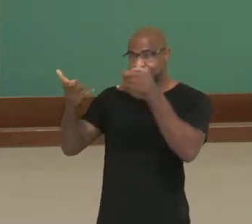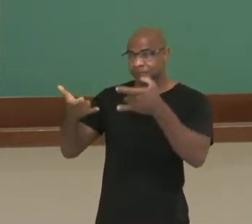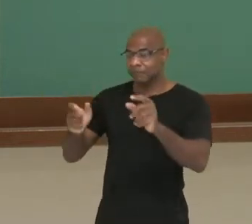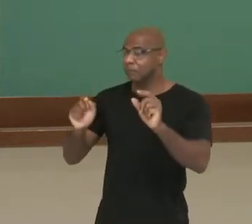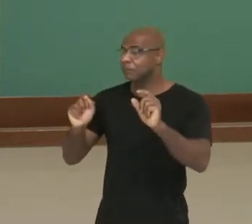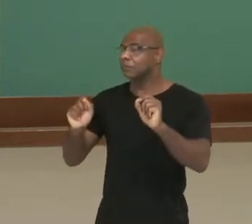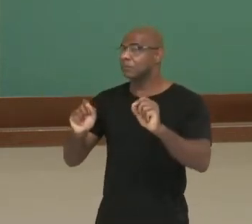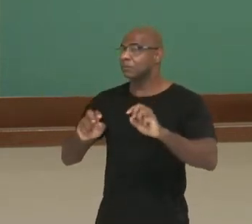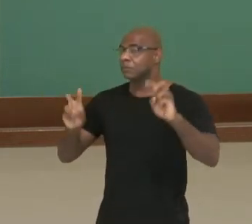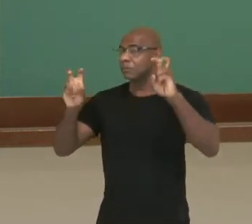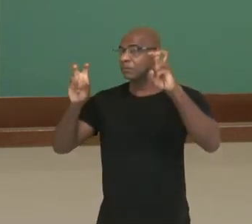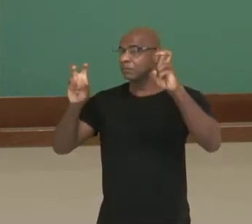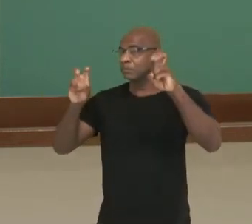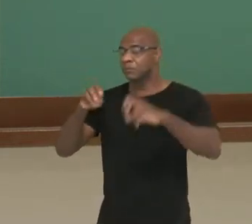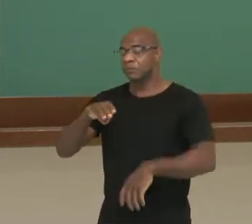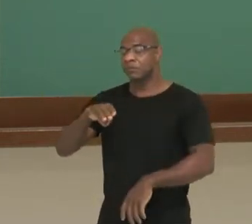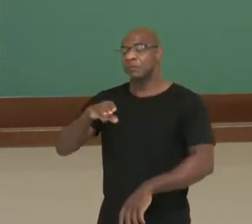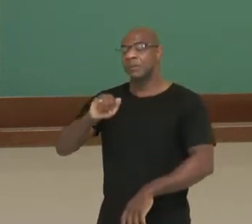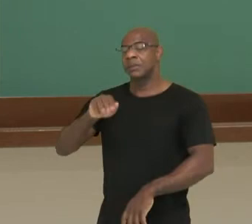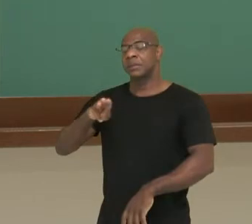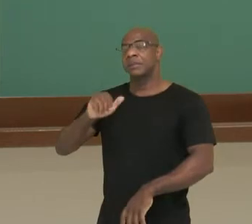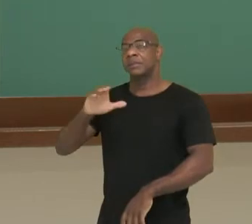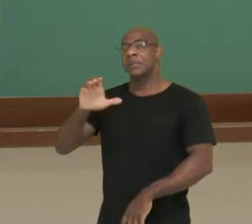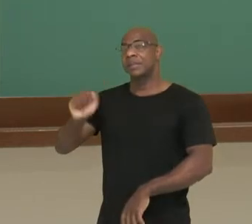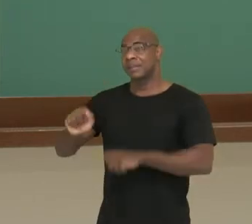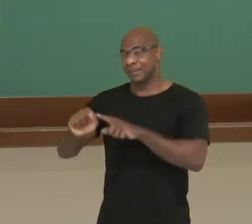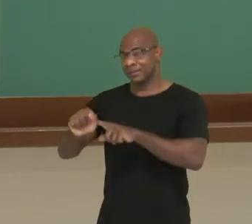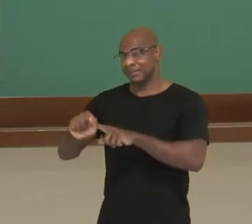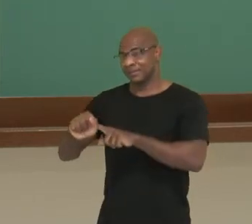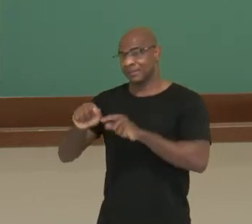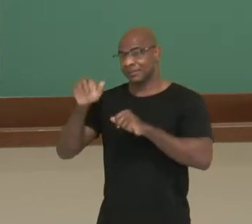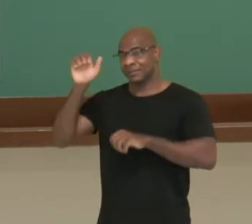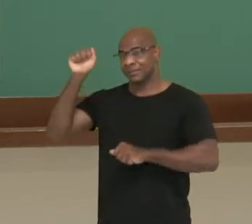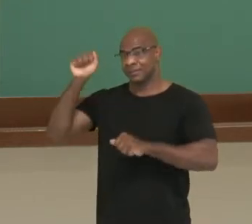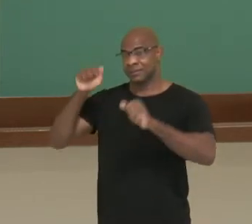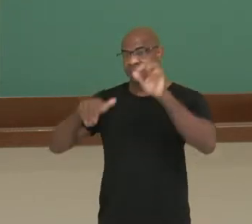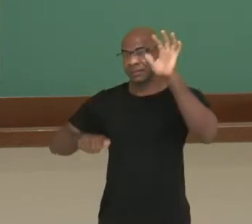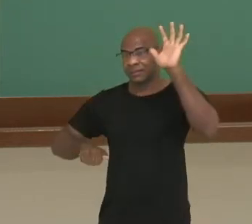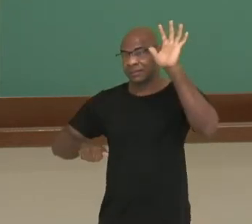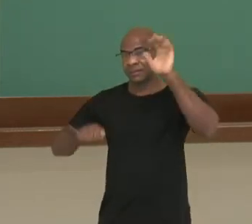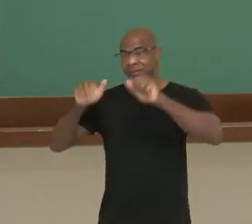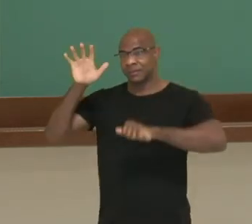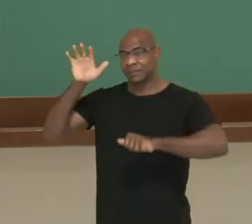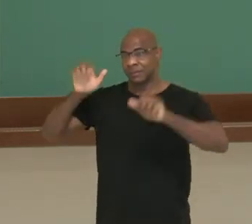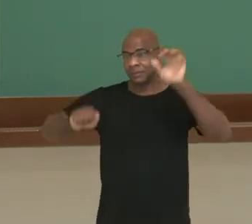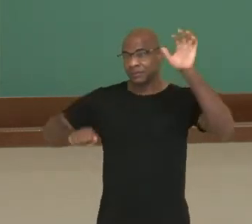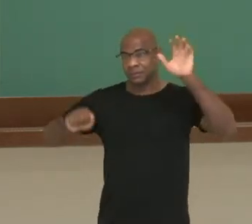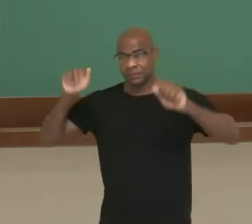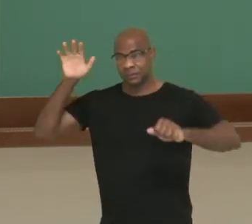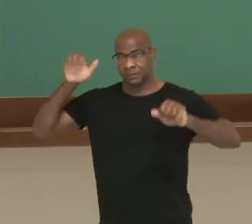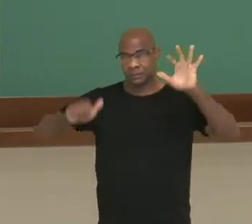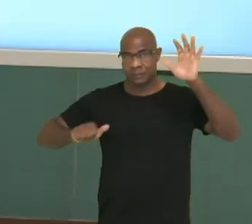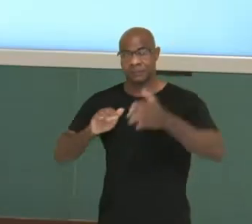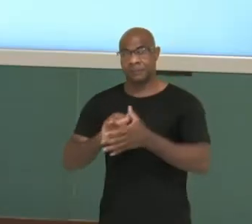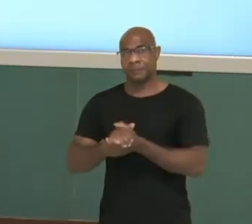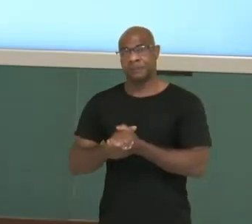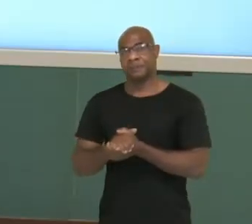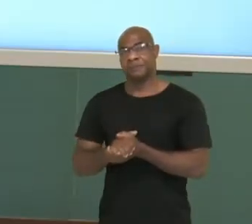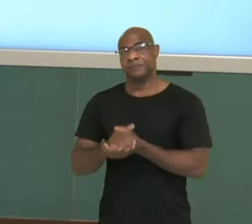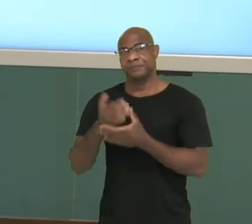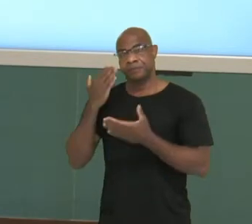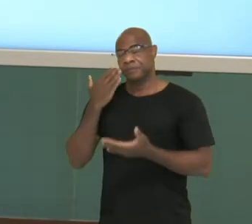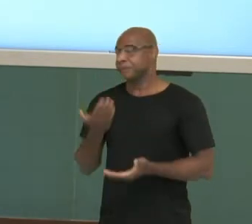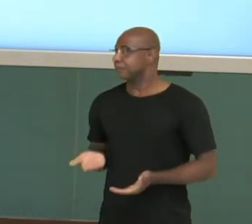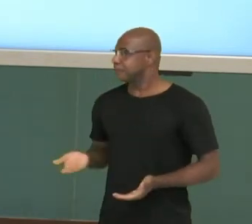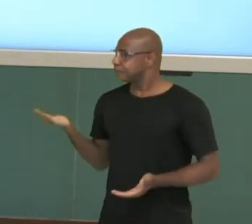sobre mímica e eu sou a professora Franciele Galdino, vem comigo. Mímica,